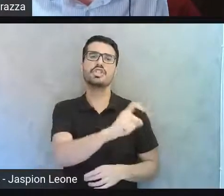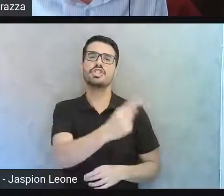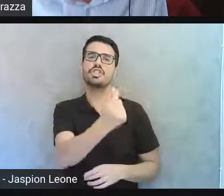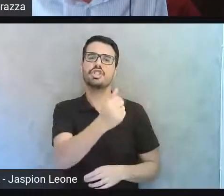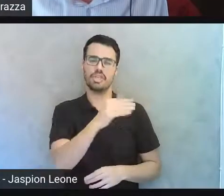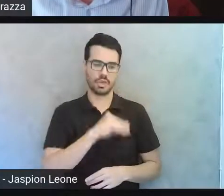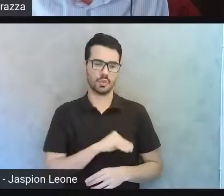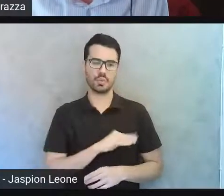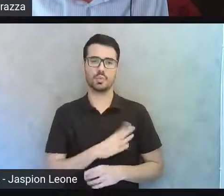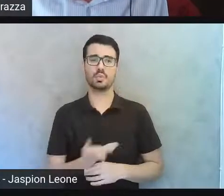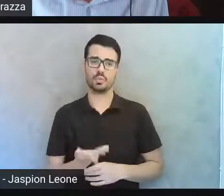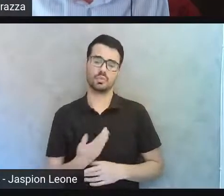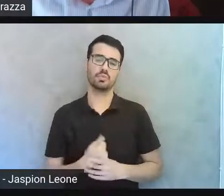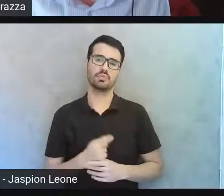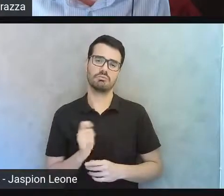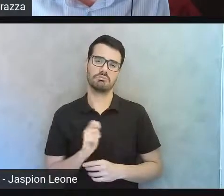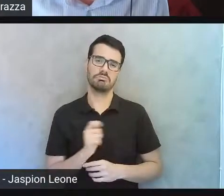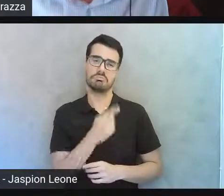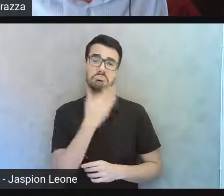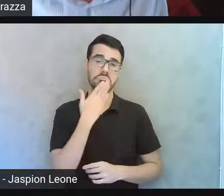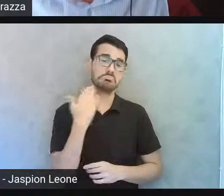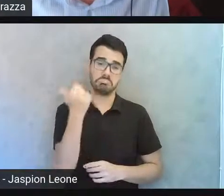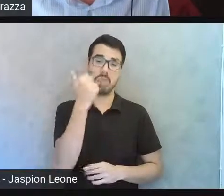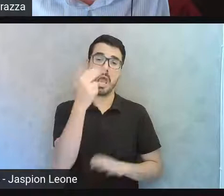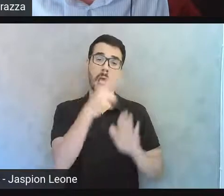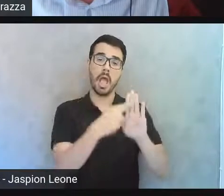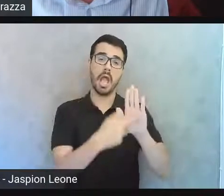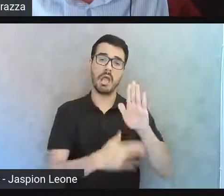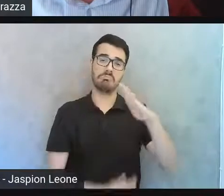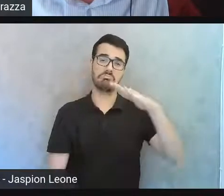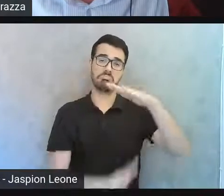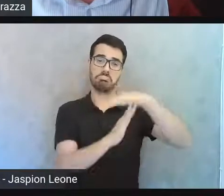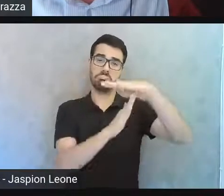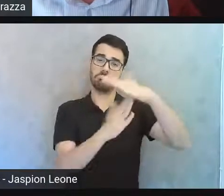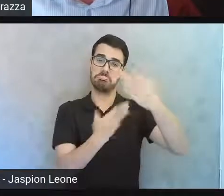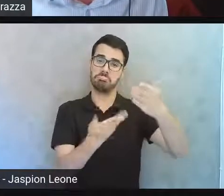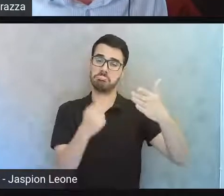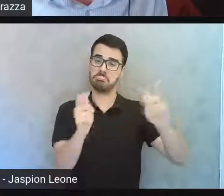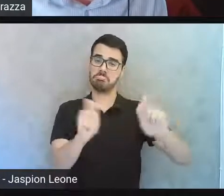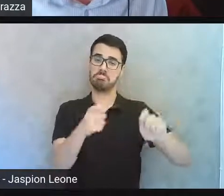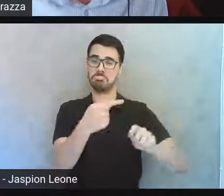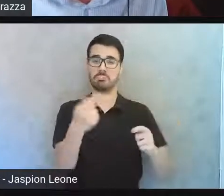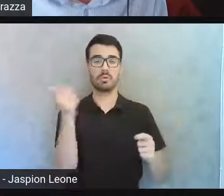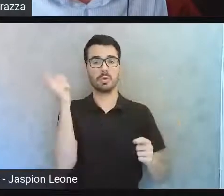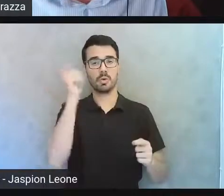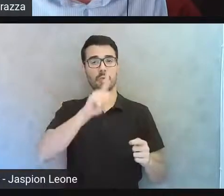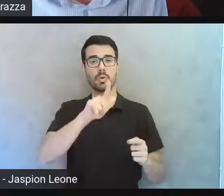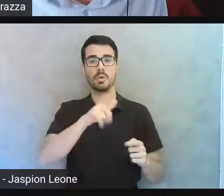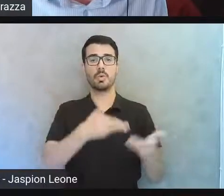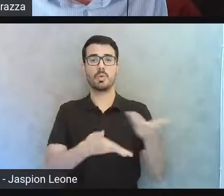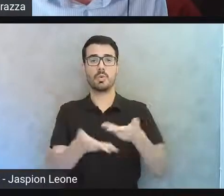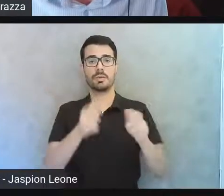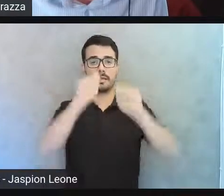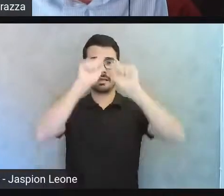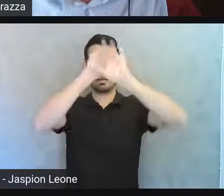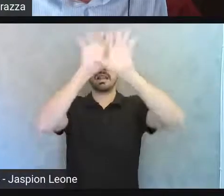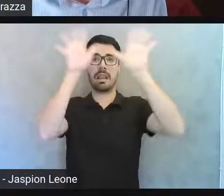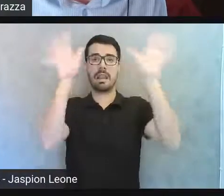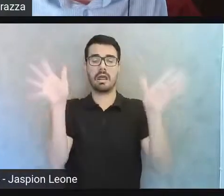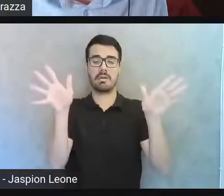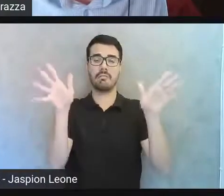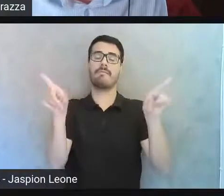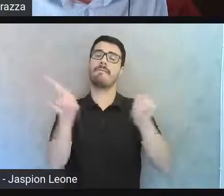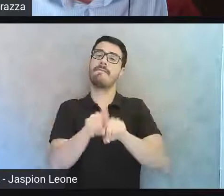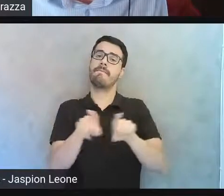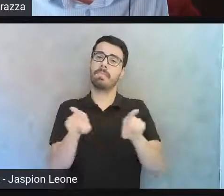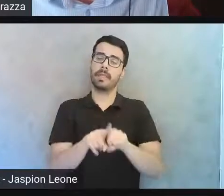Talvez seja a melhor forma de você ganhar em termos de transparência, em termos